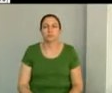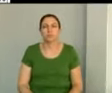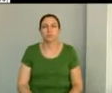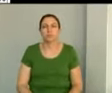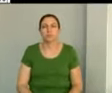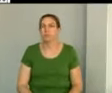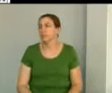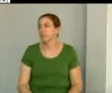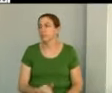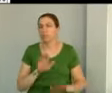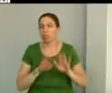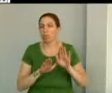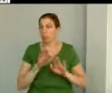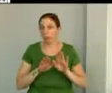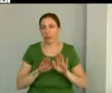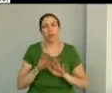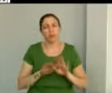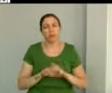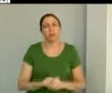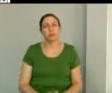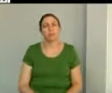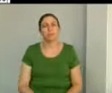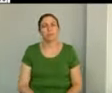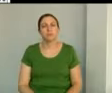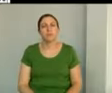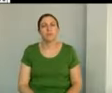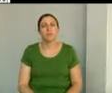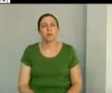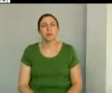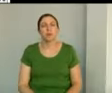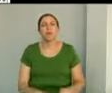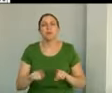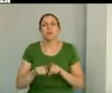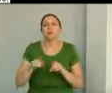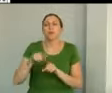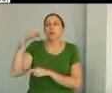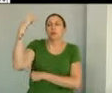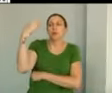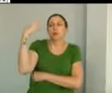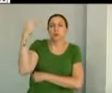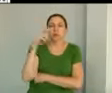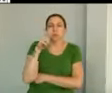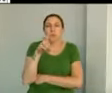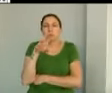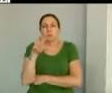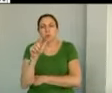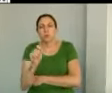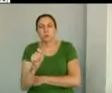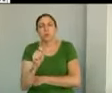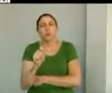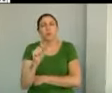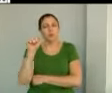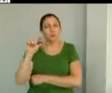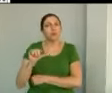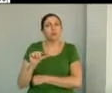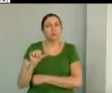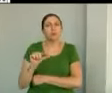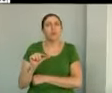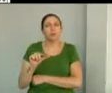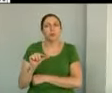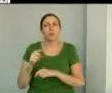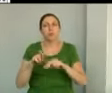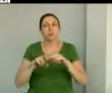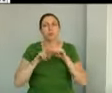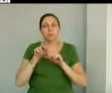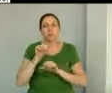enfim, os gastos aí que o município tem durante o ano. Iluminação pública, R$ 5,5 milhões, aqui diminuiu o valor, né? Em função da troca